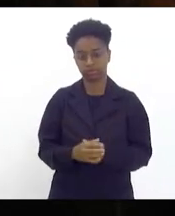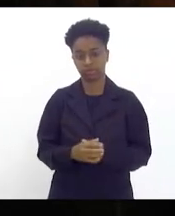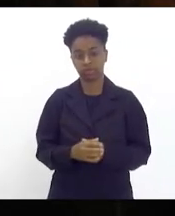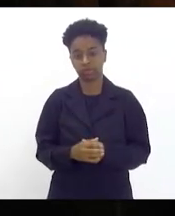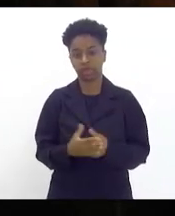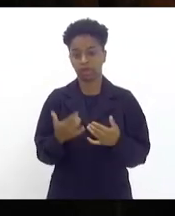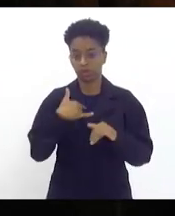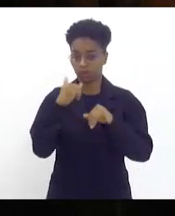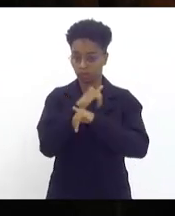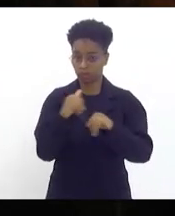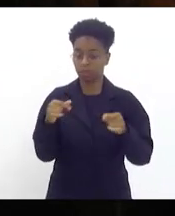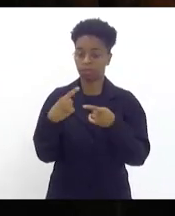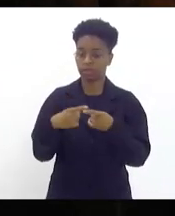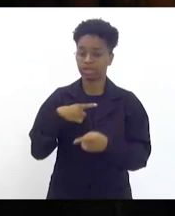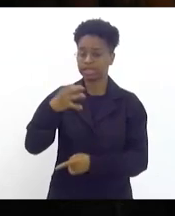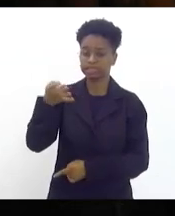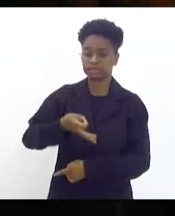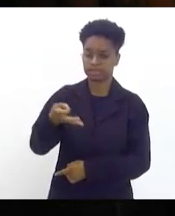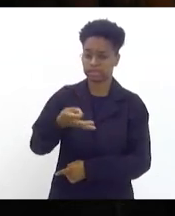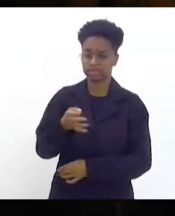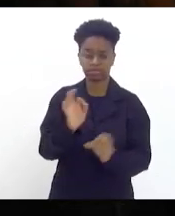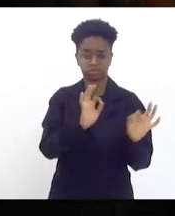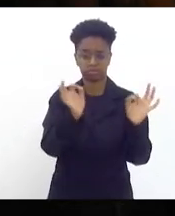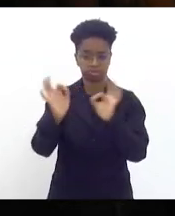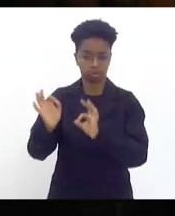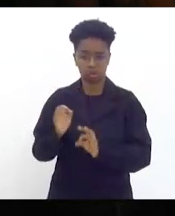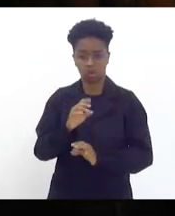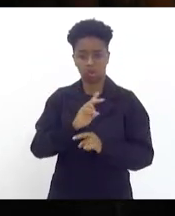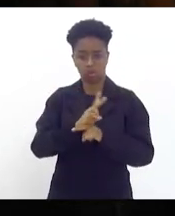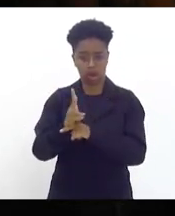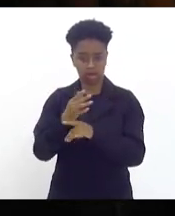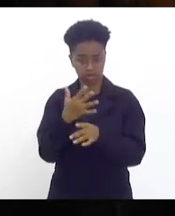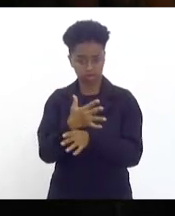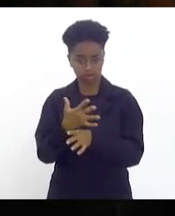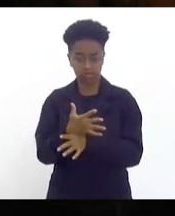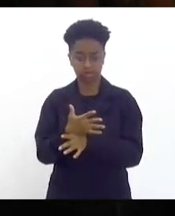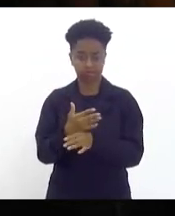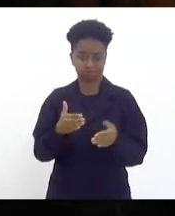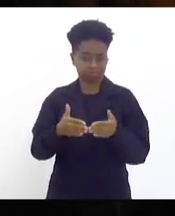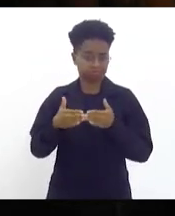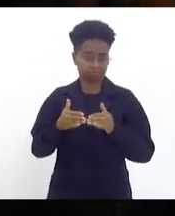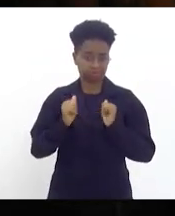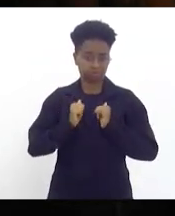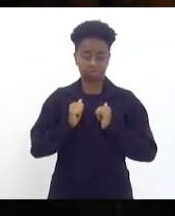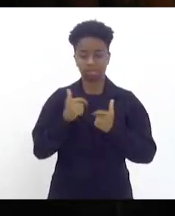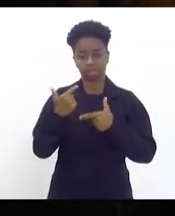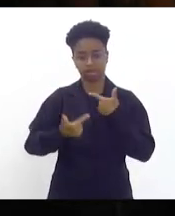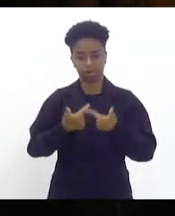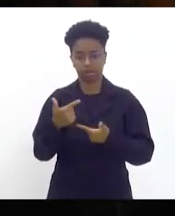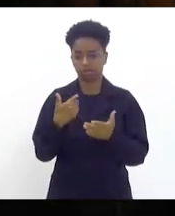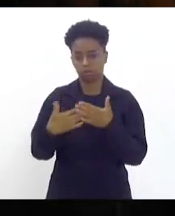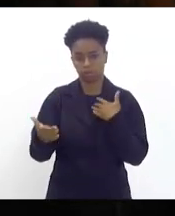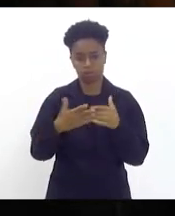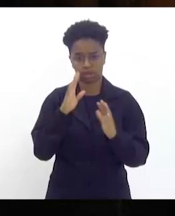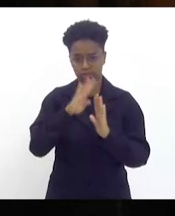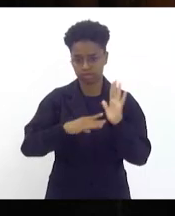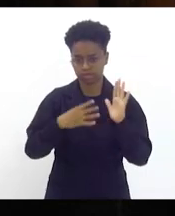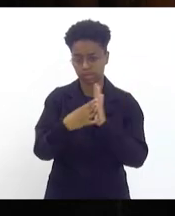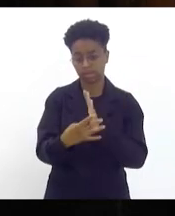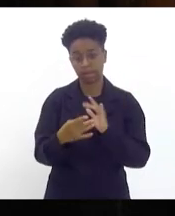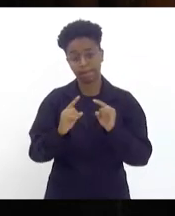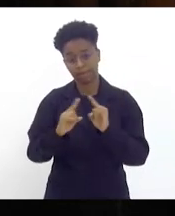tenho a mais absoluta convicção que nenhum guarda municipal vai se furtar de trabalhar seja a escala qual for desde que